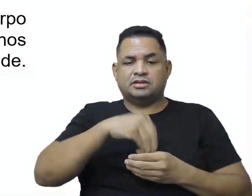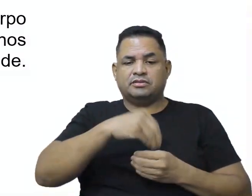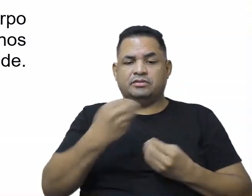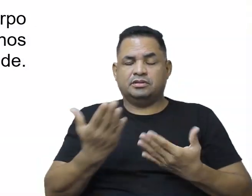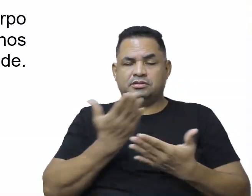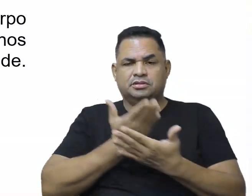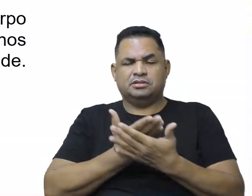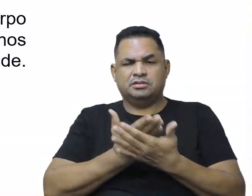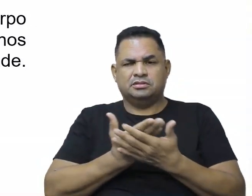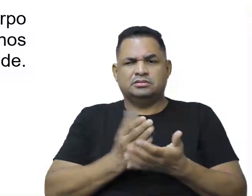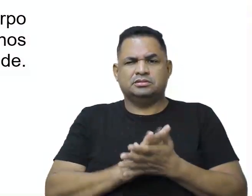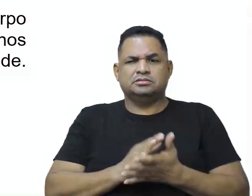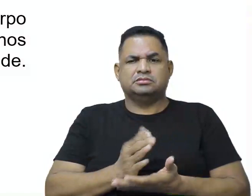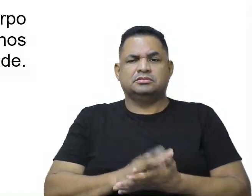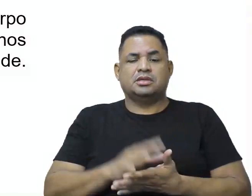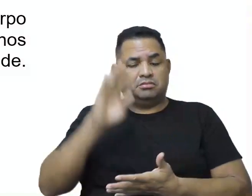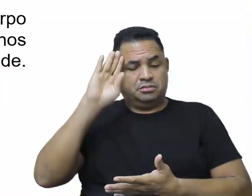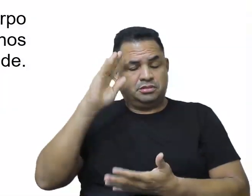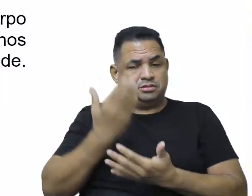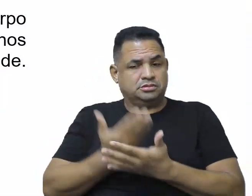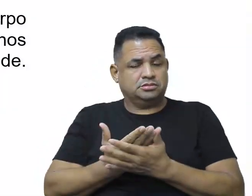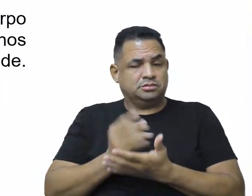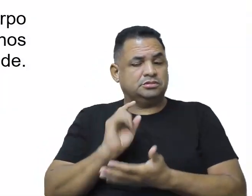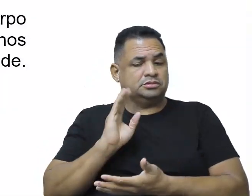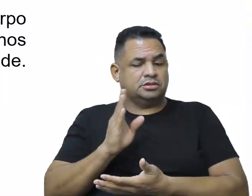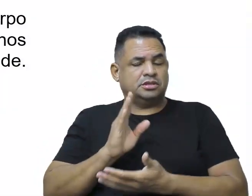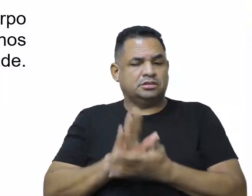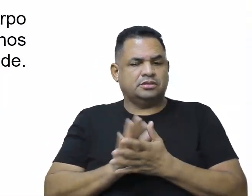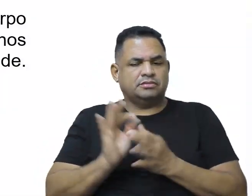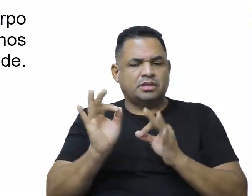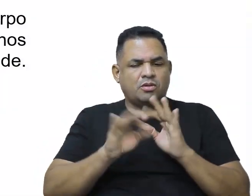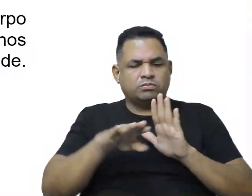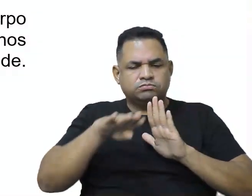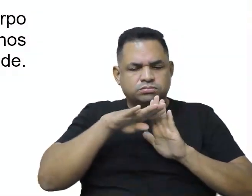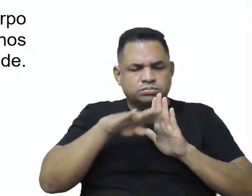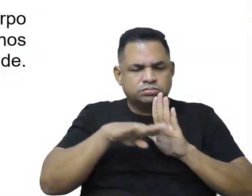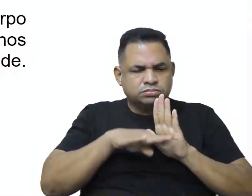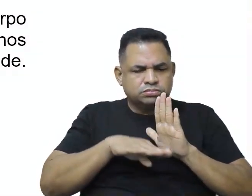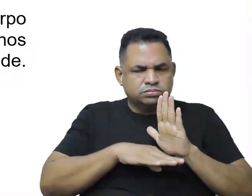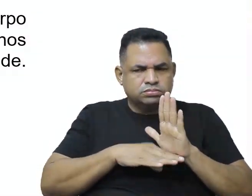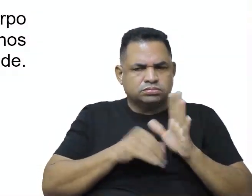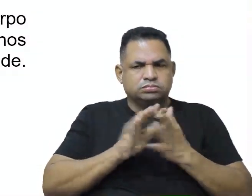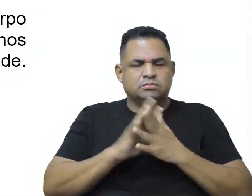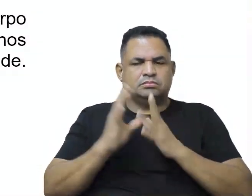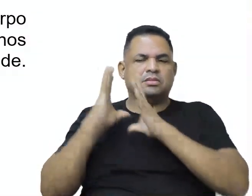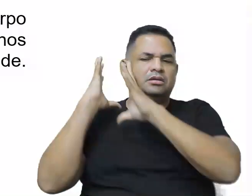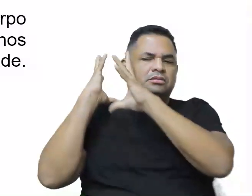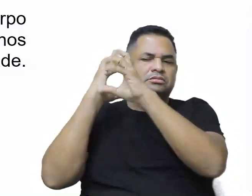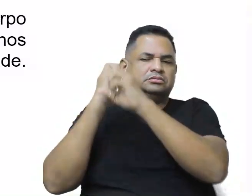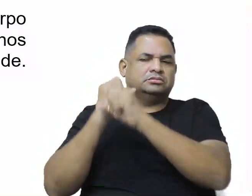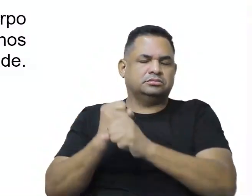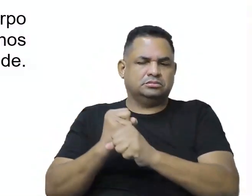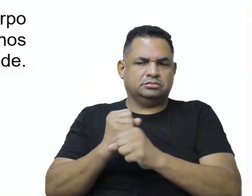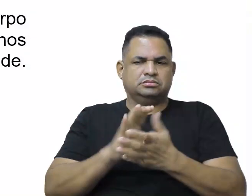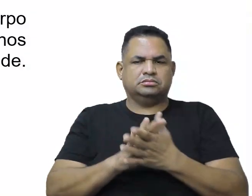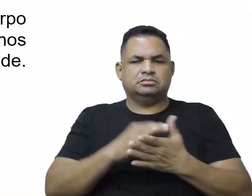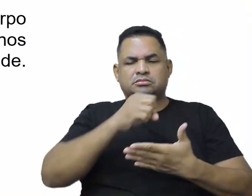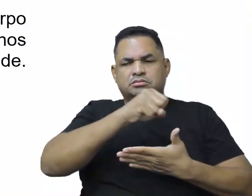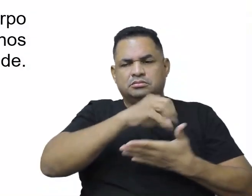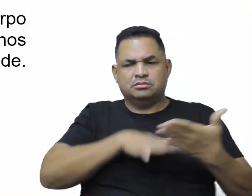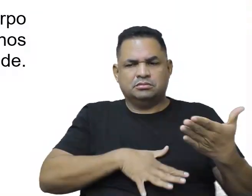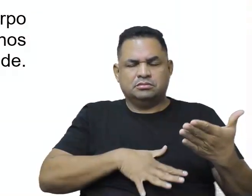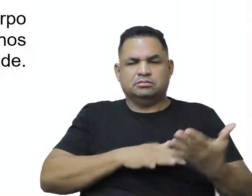das aulas vocês eu creio que você já deve estar fazendo um cronograma Zinho né de revisão de questões de revisão